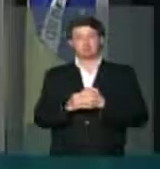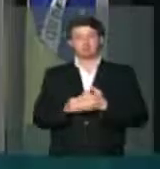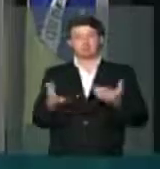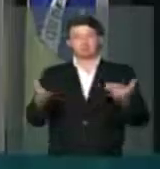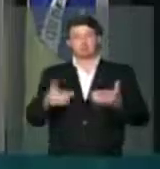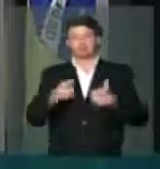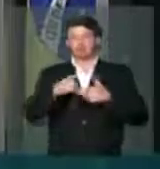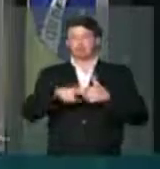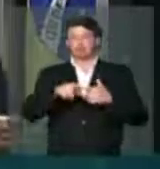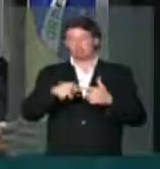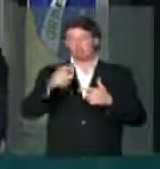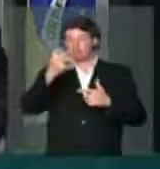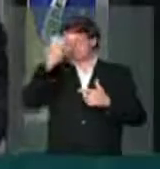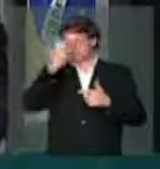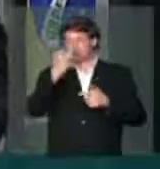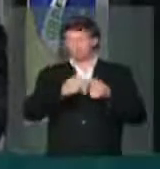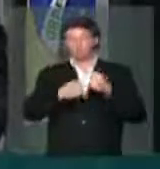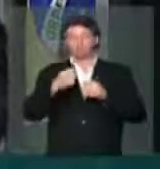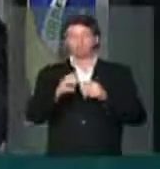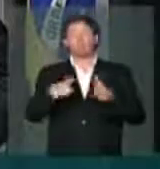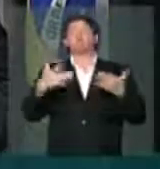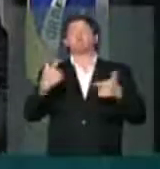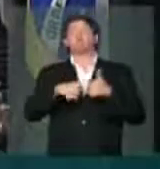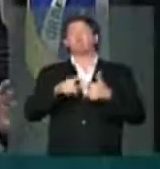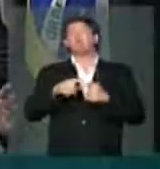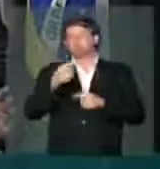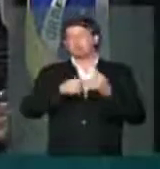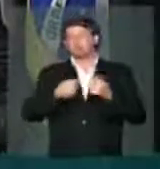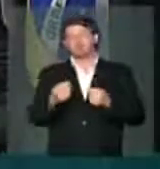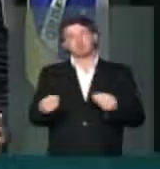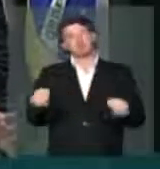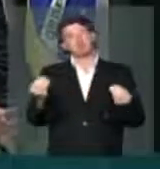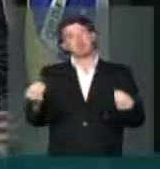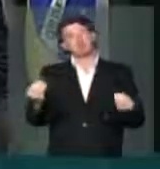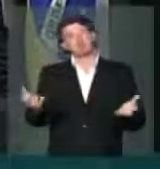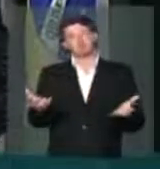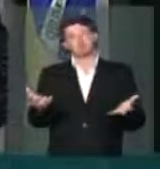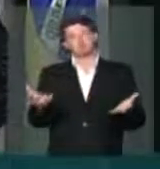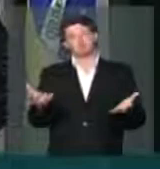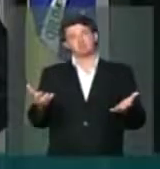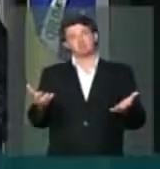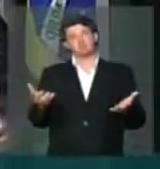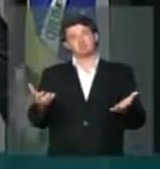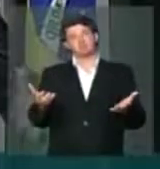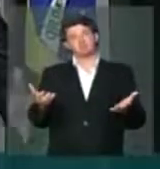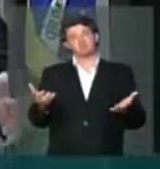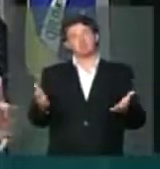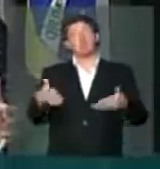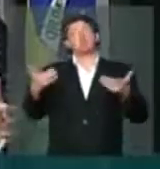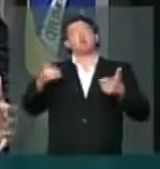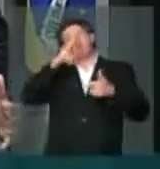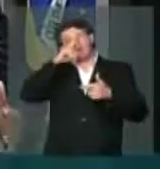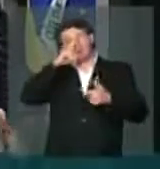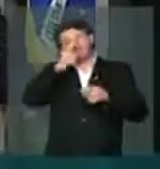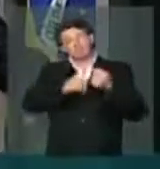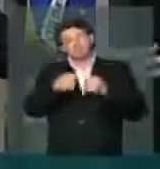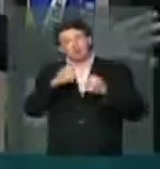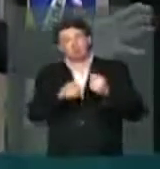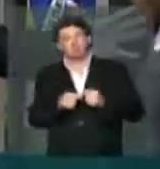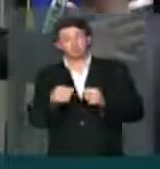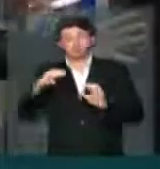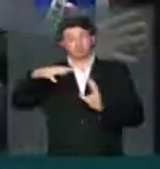crise econômica. Qual crise econômica, cara pálida, dona Dilma? Qual crise econômica?